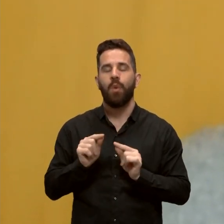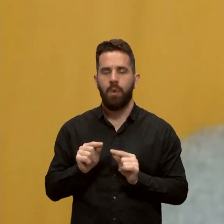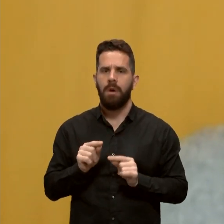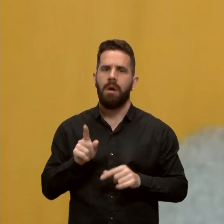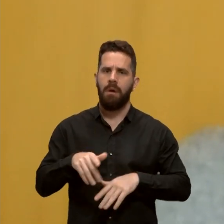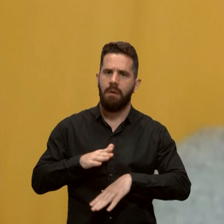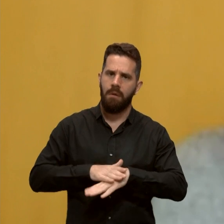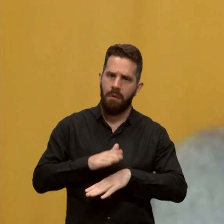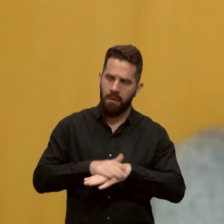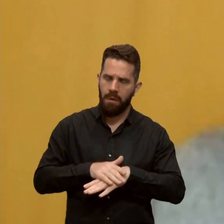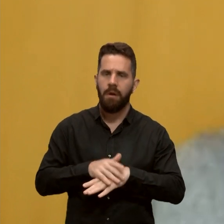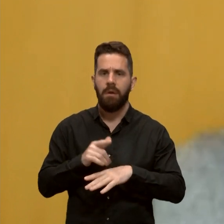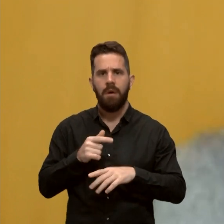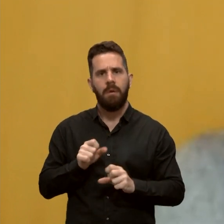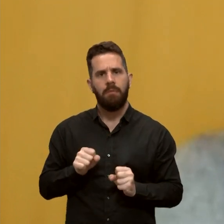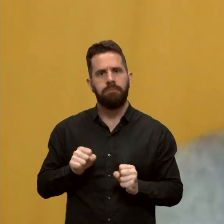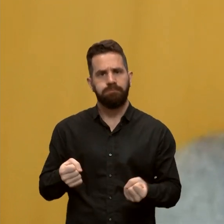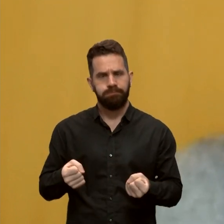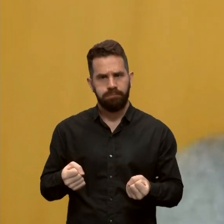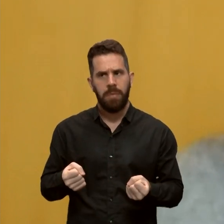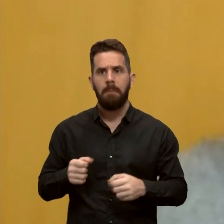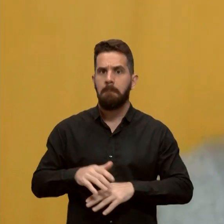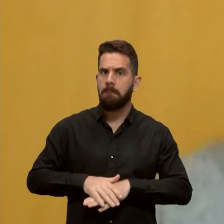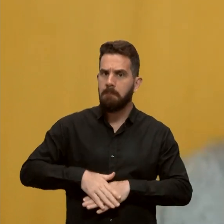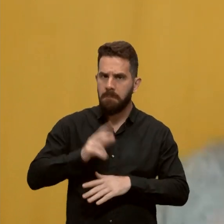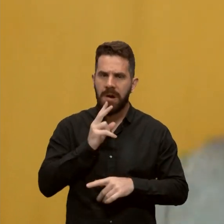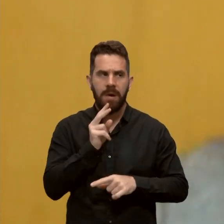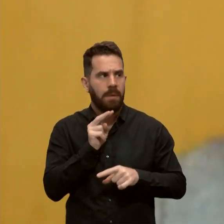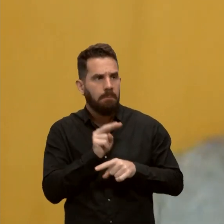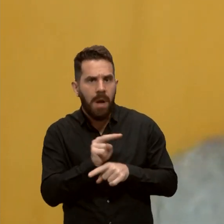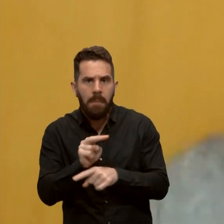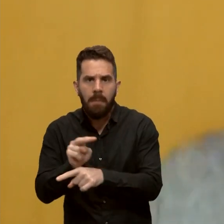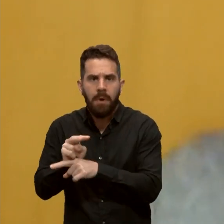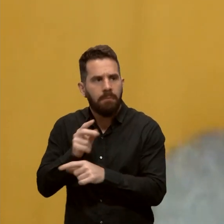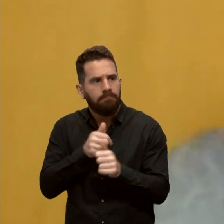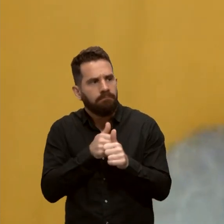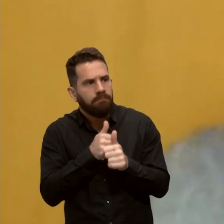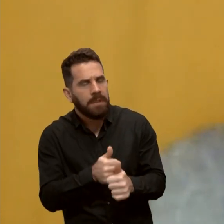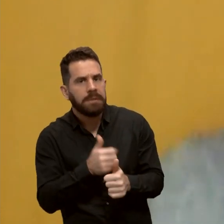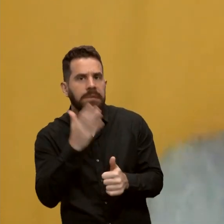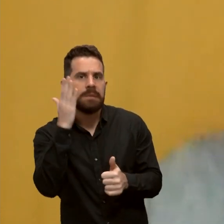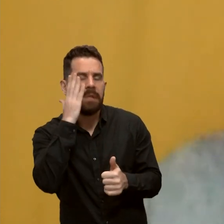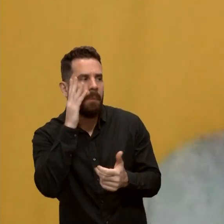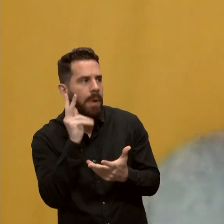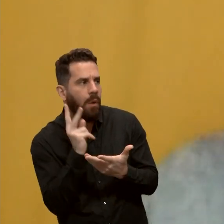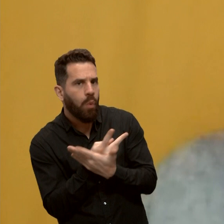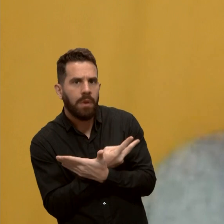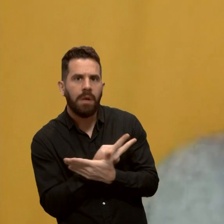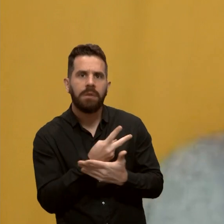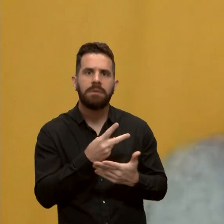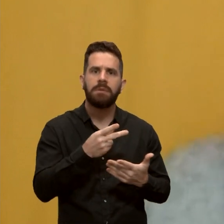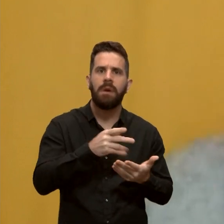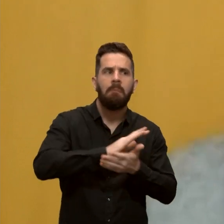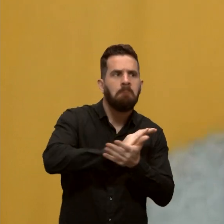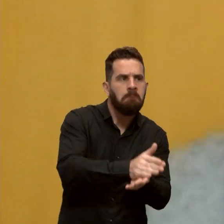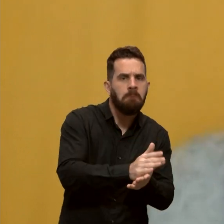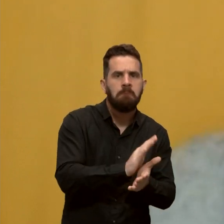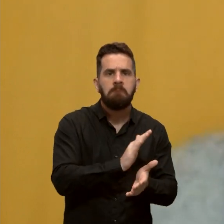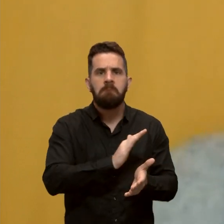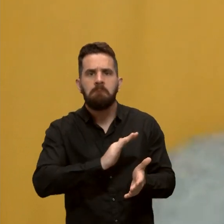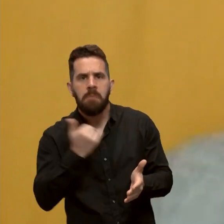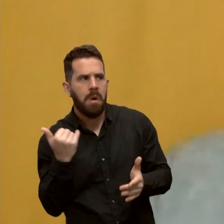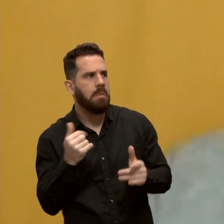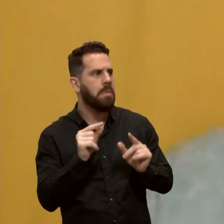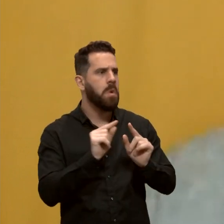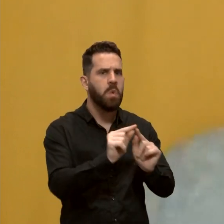de monitoramento das violações, ou seja, conseguir dar notícia das situações de violação de direitos humanos que ocorrem em cada território,